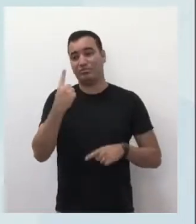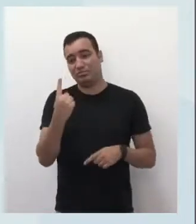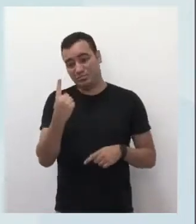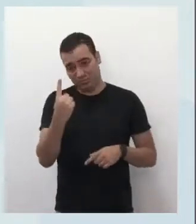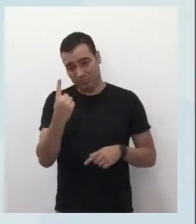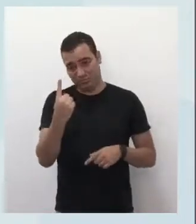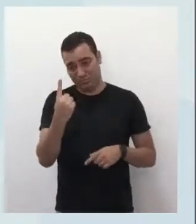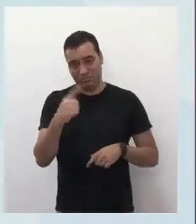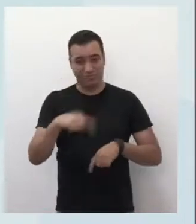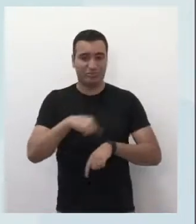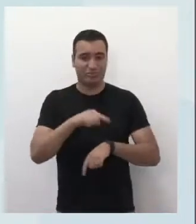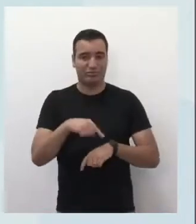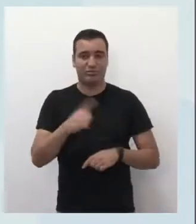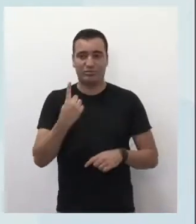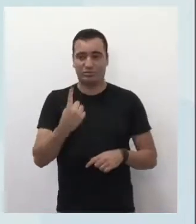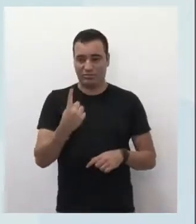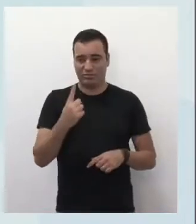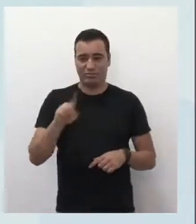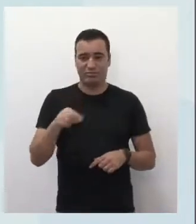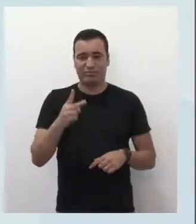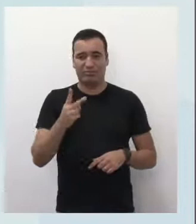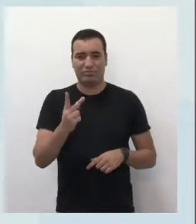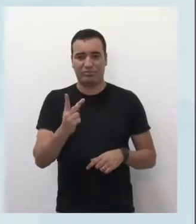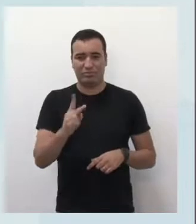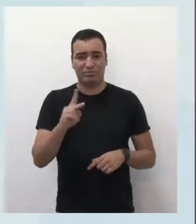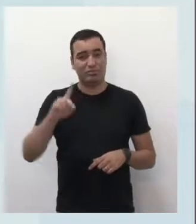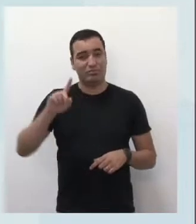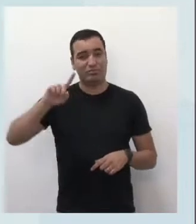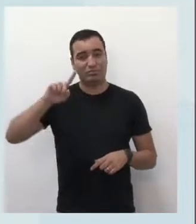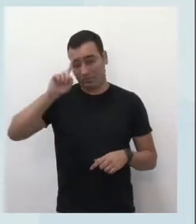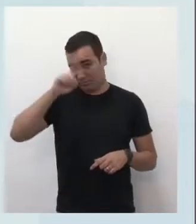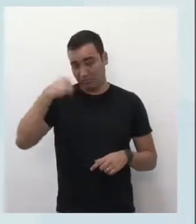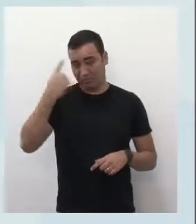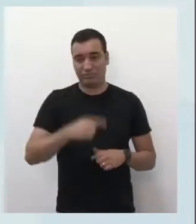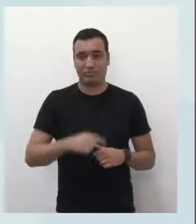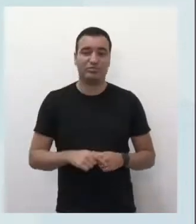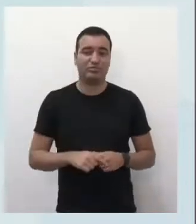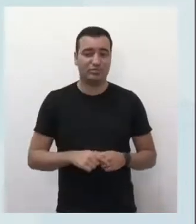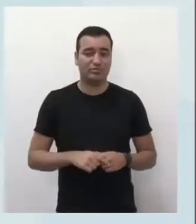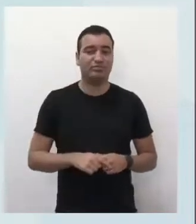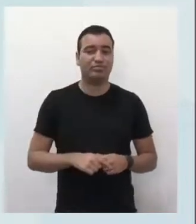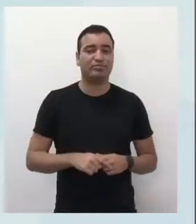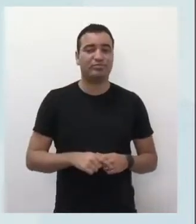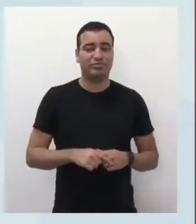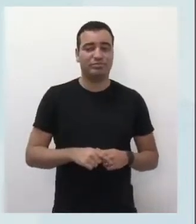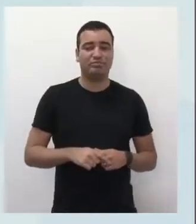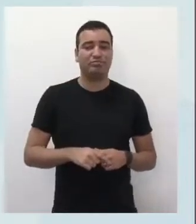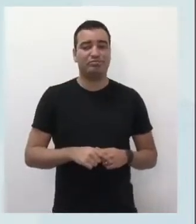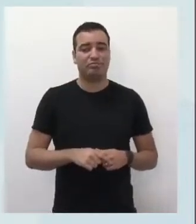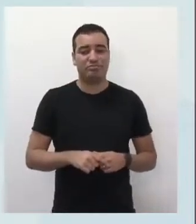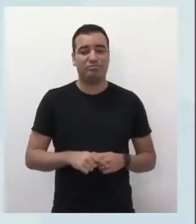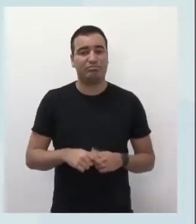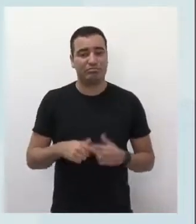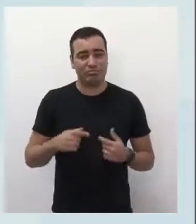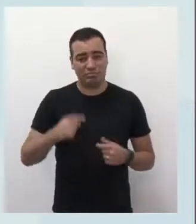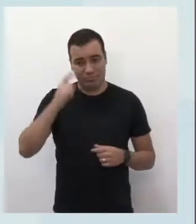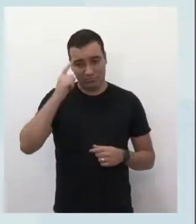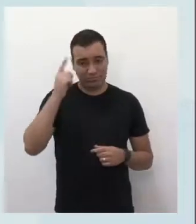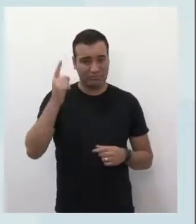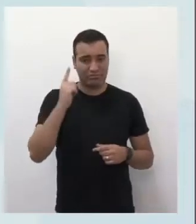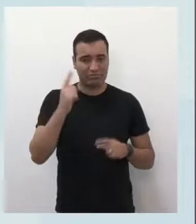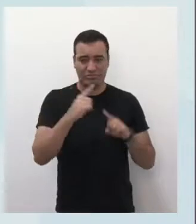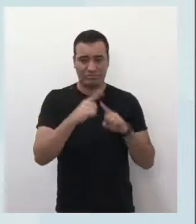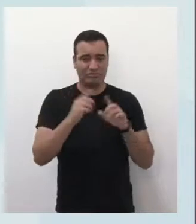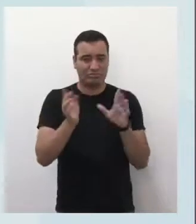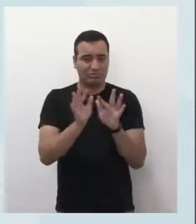Vai dar 1,25 kWh. Falei para você que era só um produto, uma multiplicaçãozinha